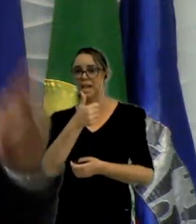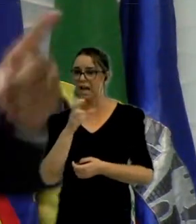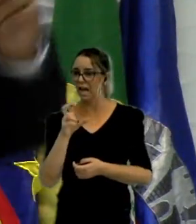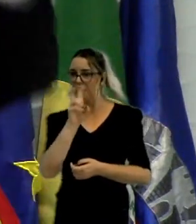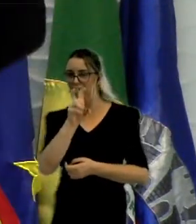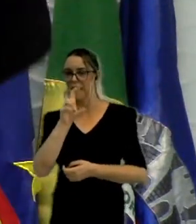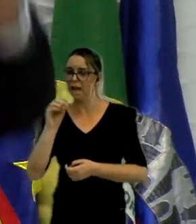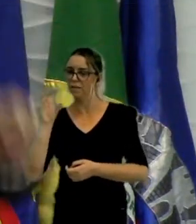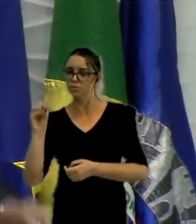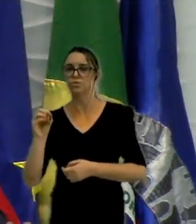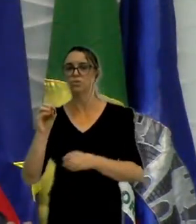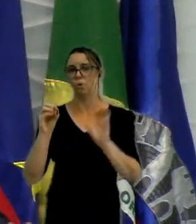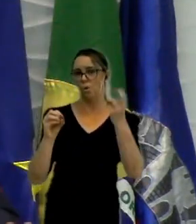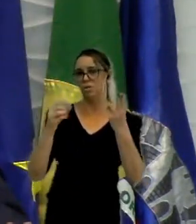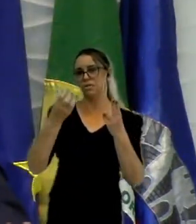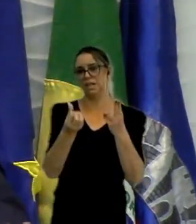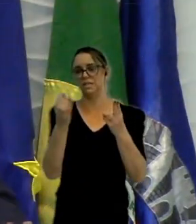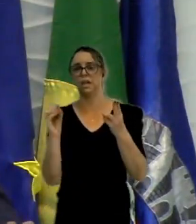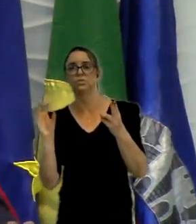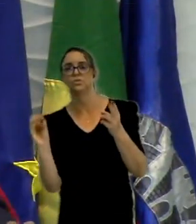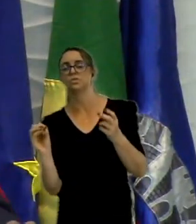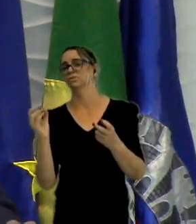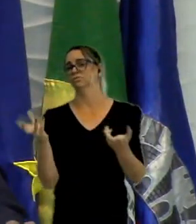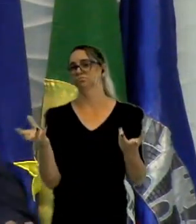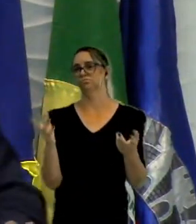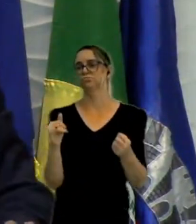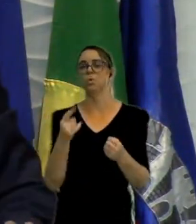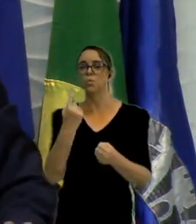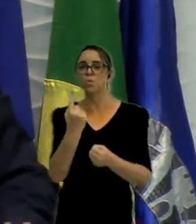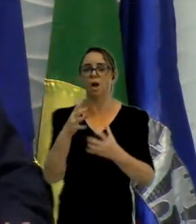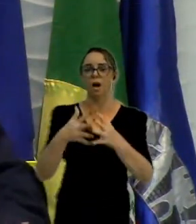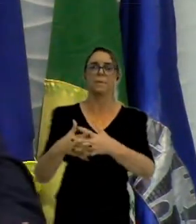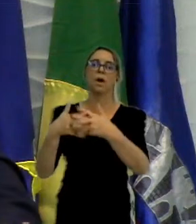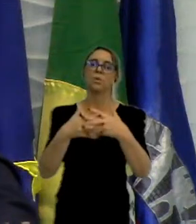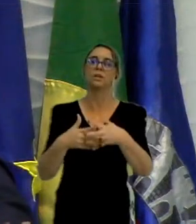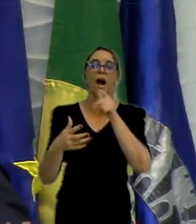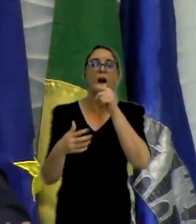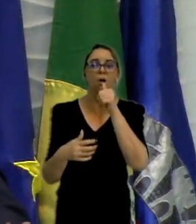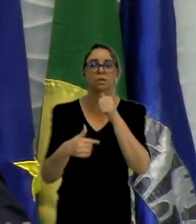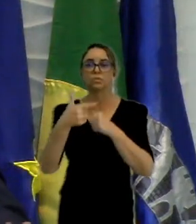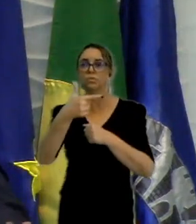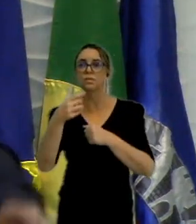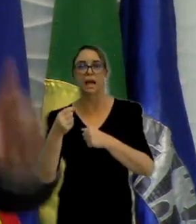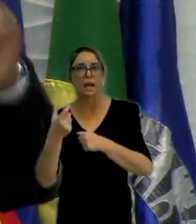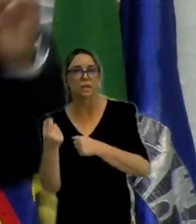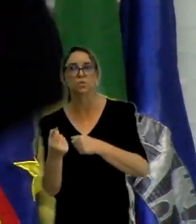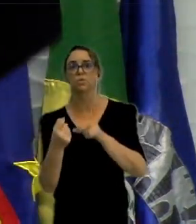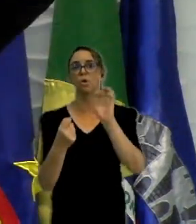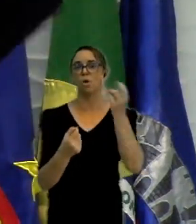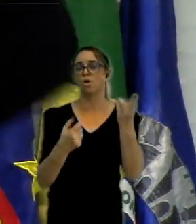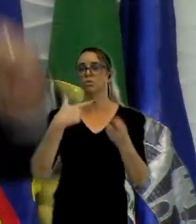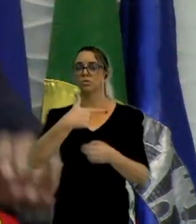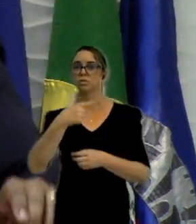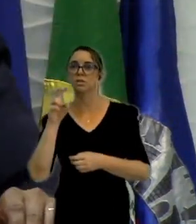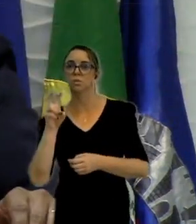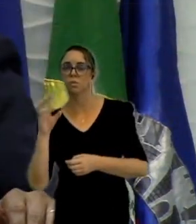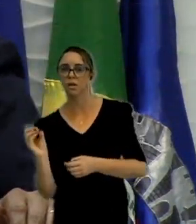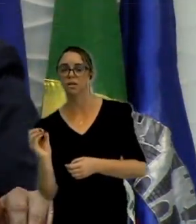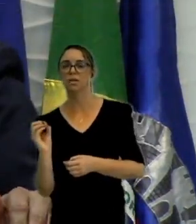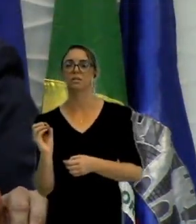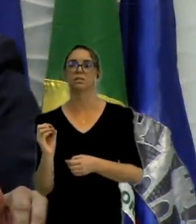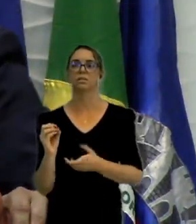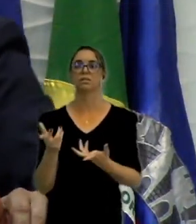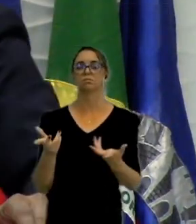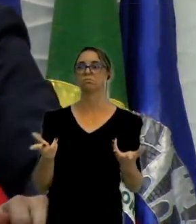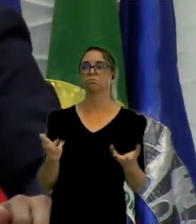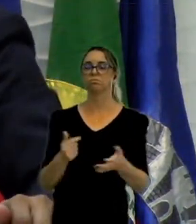e ganha um salário mínimo e tem que comprar um caminhão d'água por 200, 250. E olha outra, se